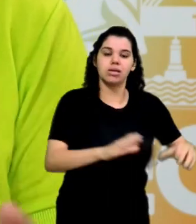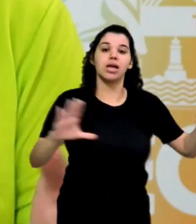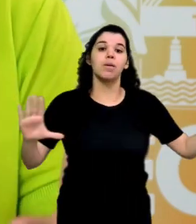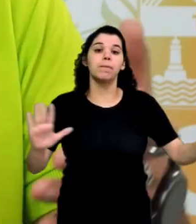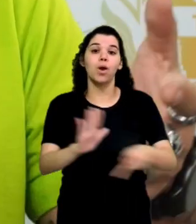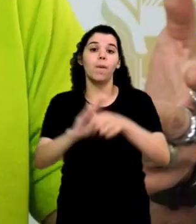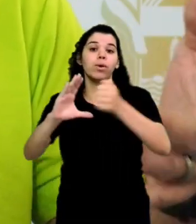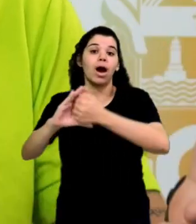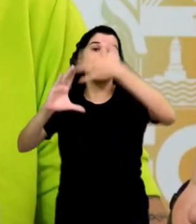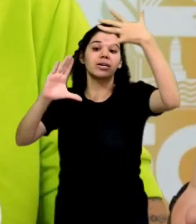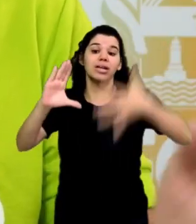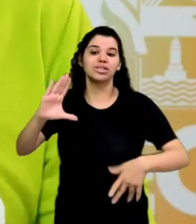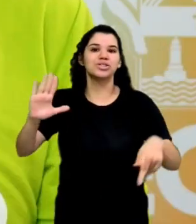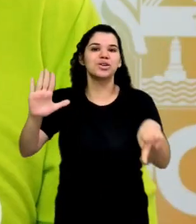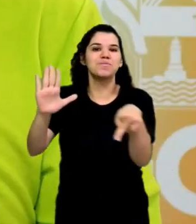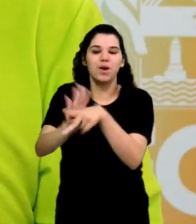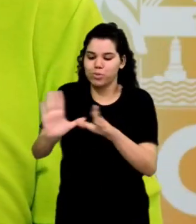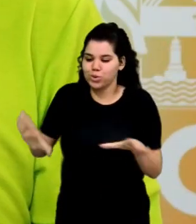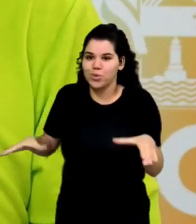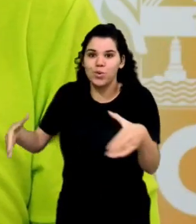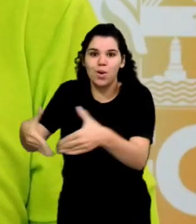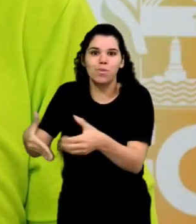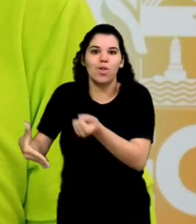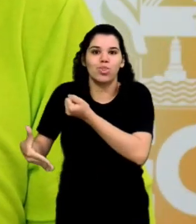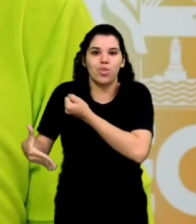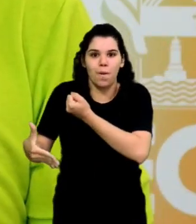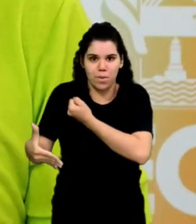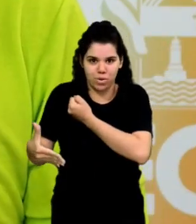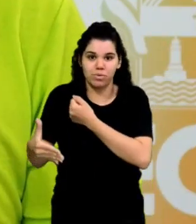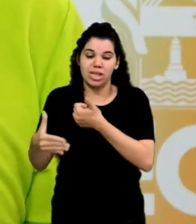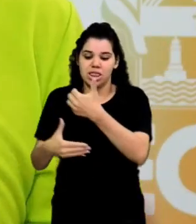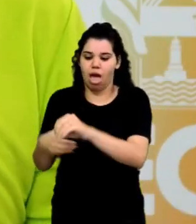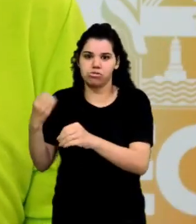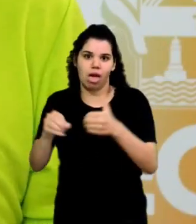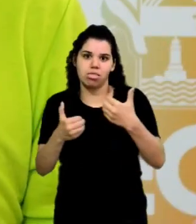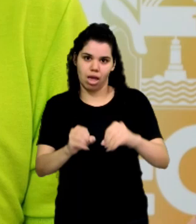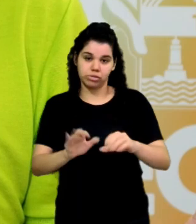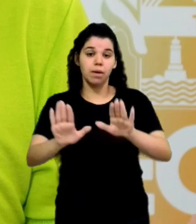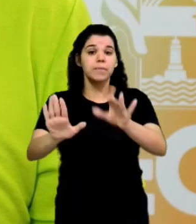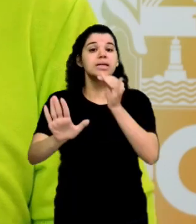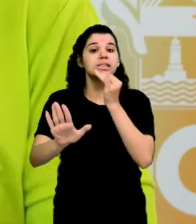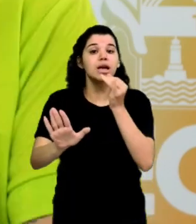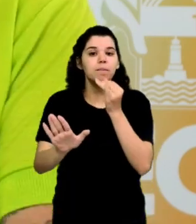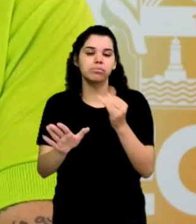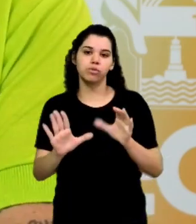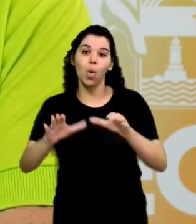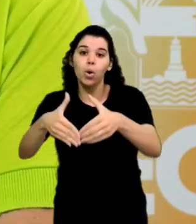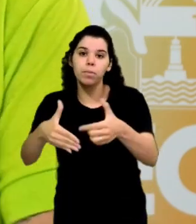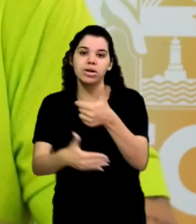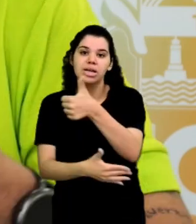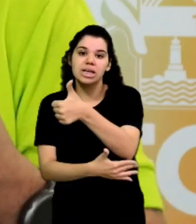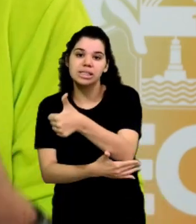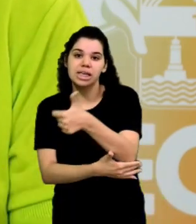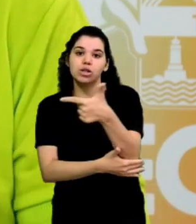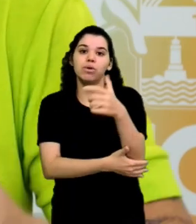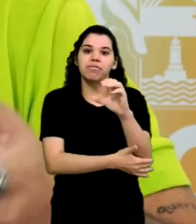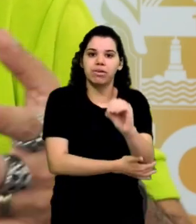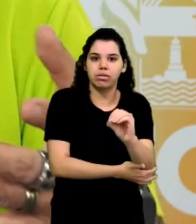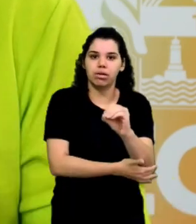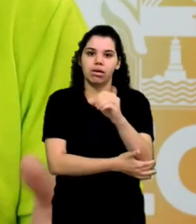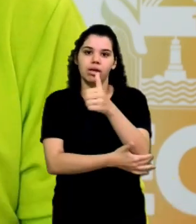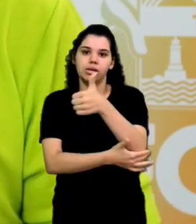numeração em ser decimal ou ser de base 10. A família do 120, por exemplo, 120,